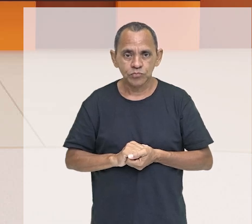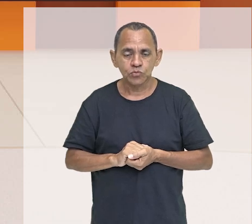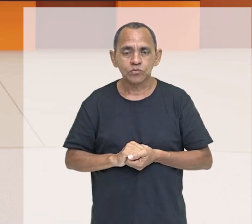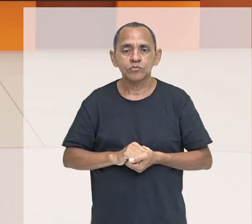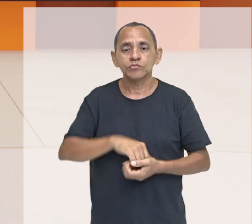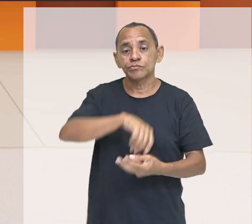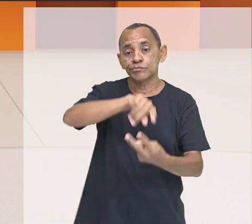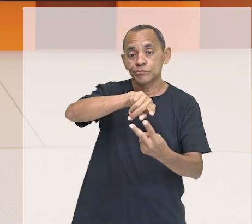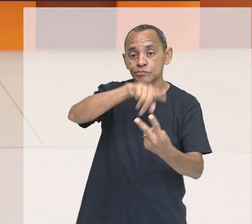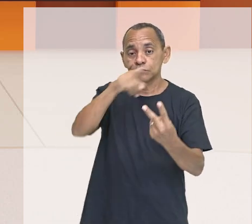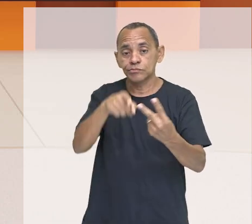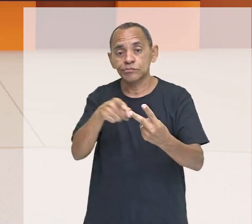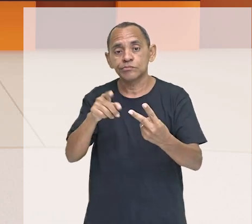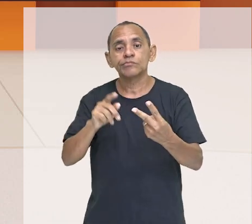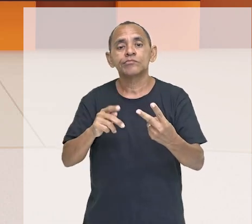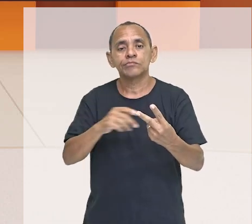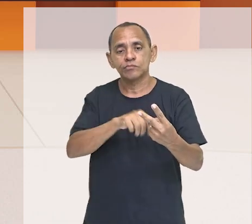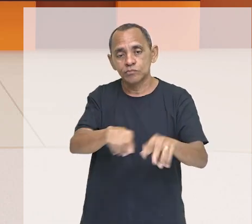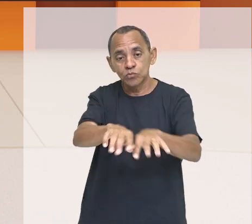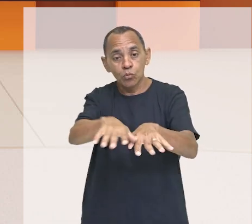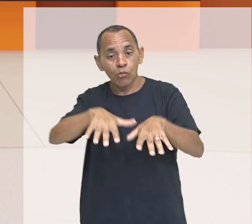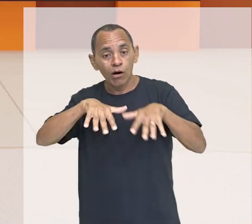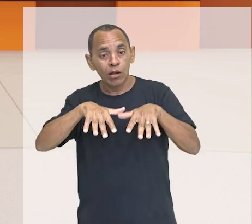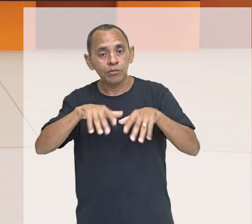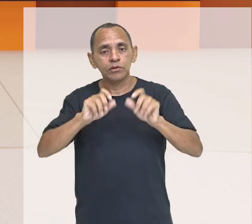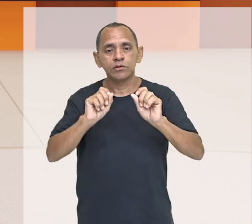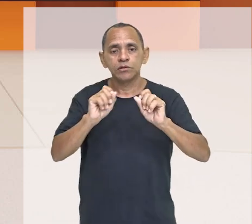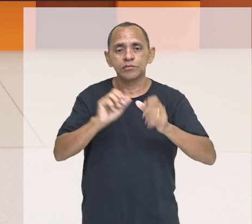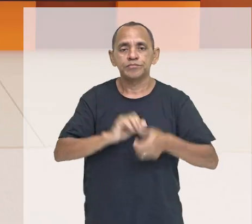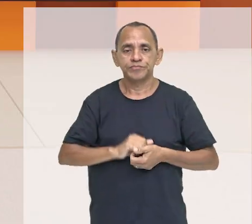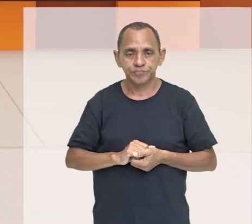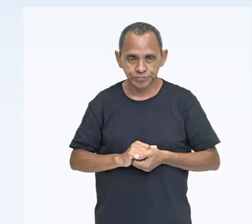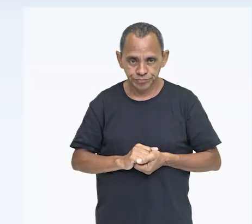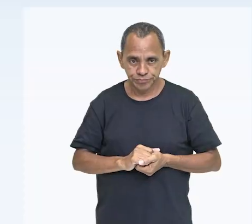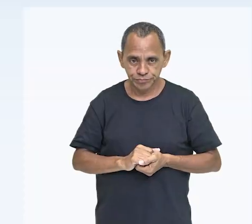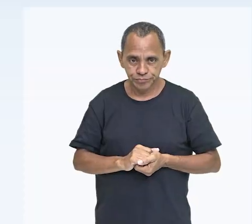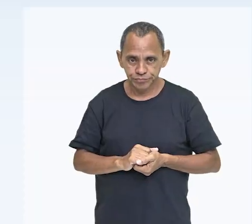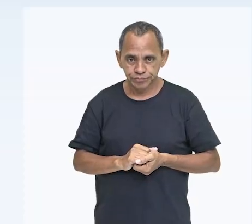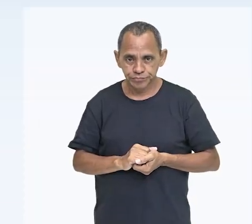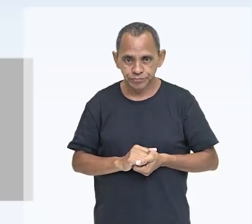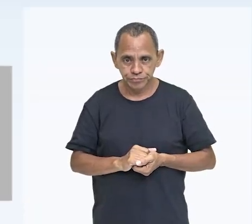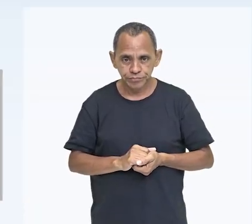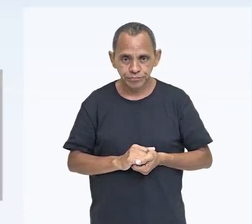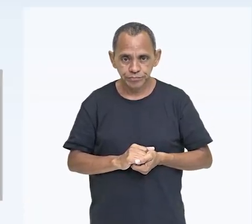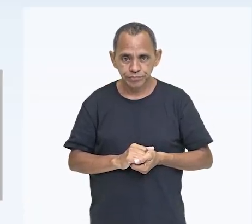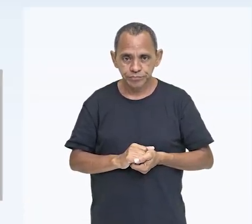parlamentarismo. O que é o parlamentarismo? Né? Como é que vamos ver, então?